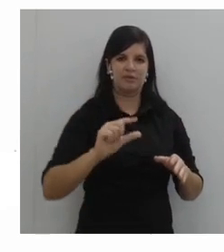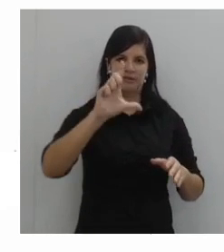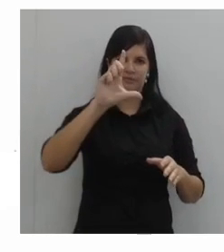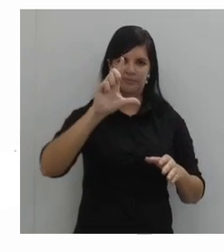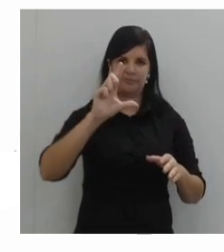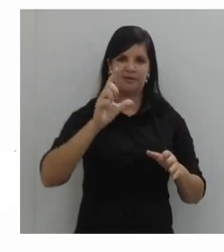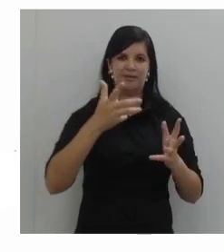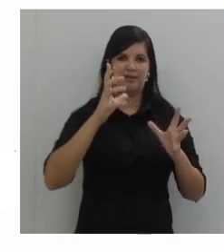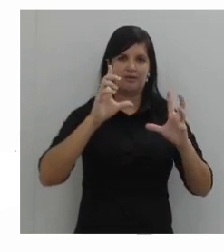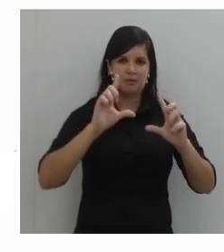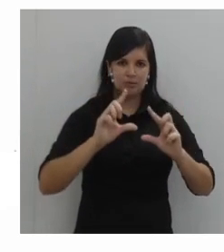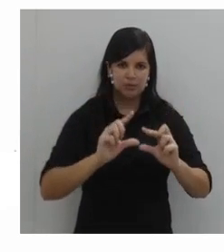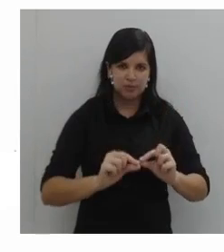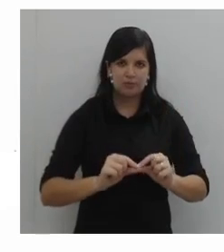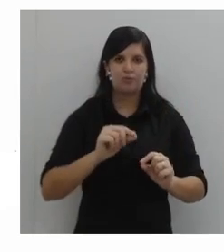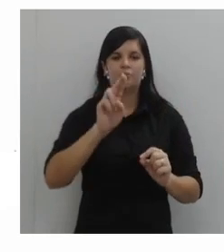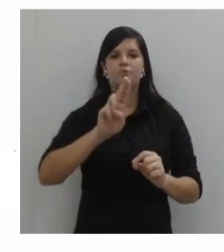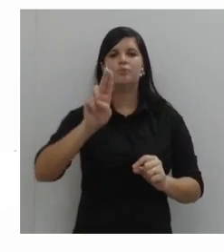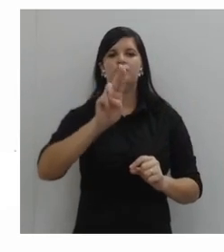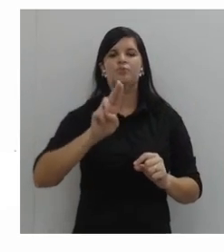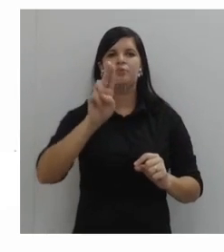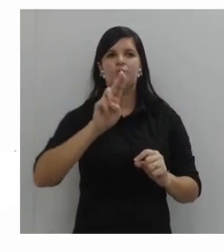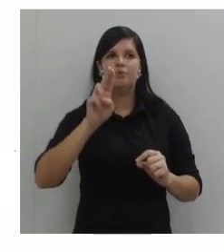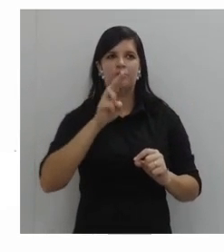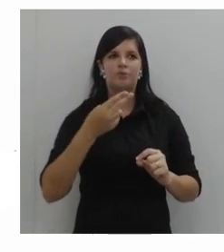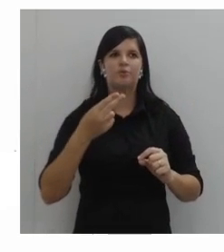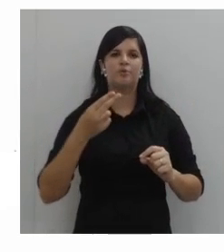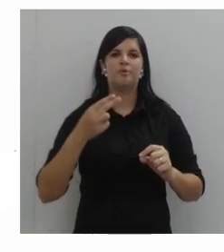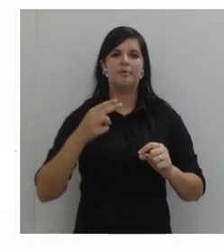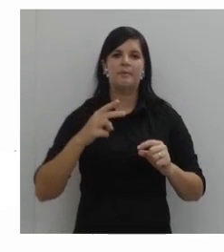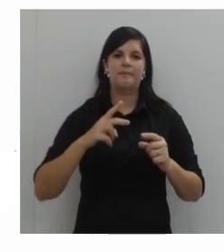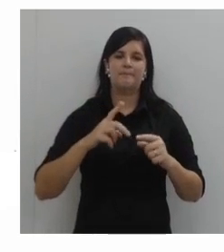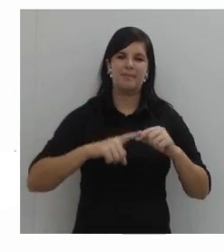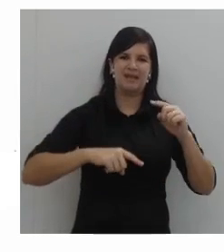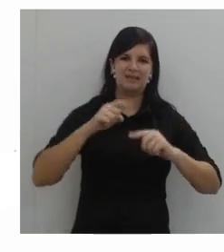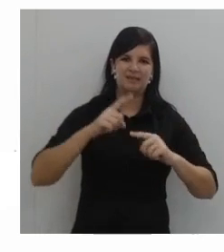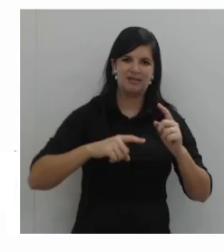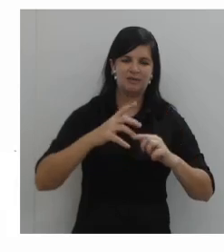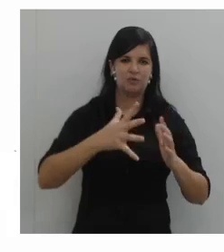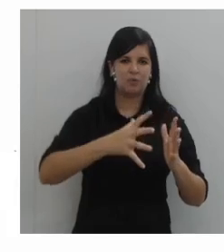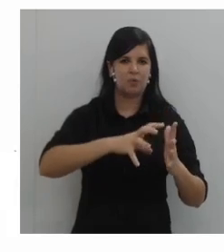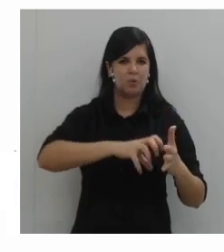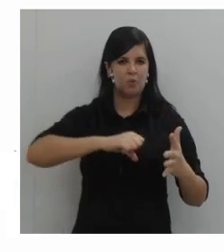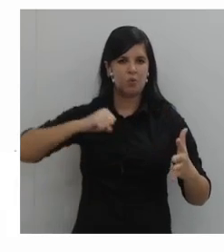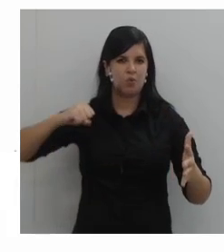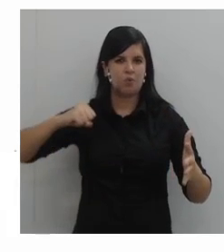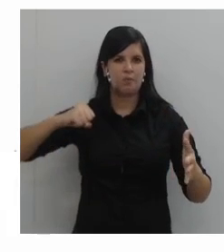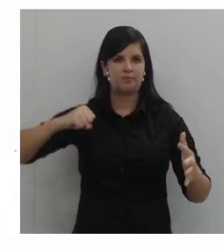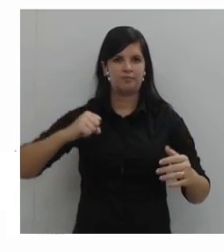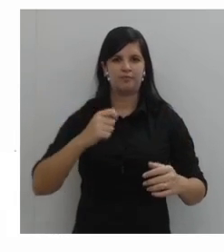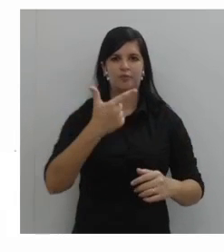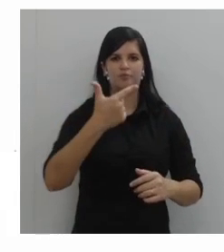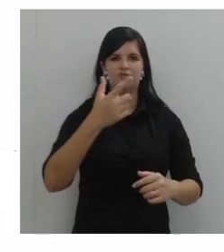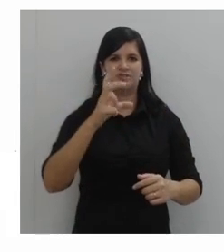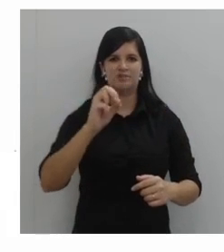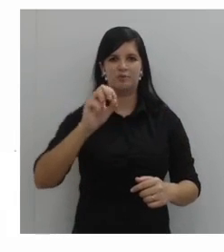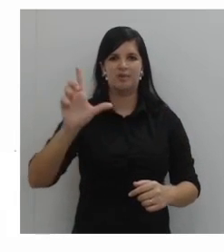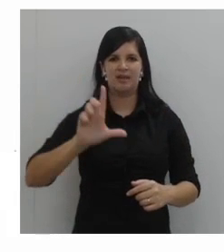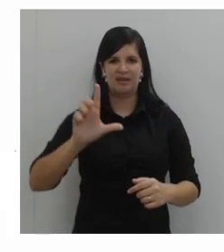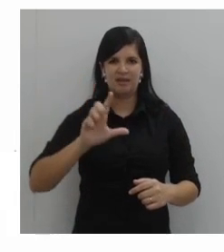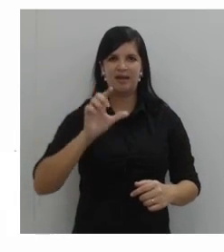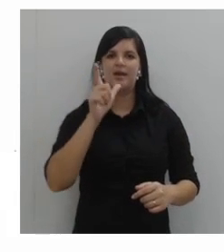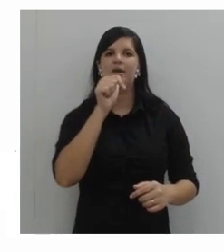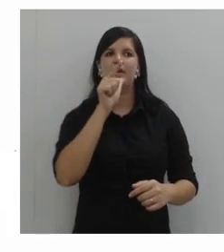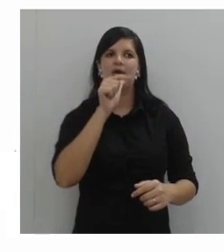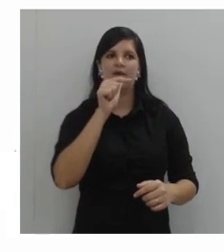João usou ininterruptamente um instrumento de sucção que suga 250 litros de